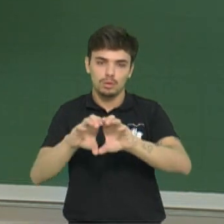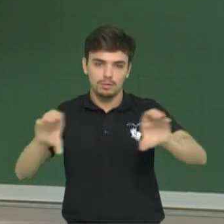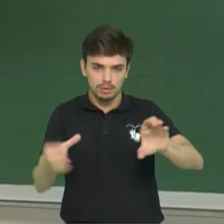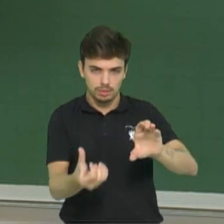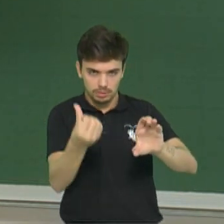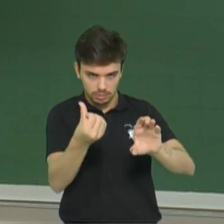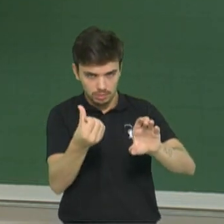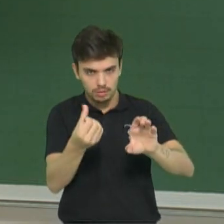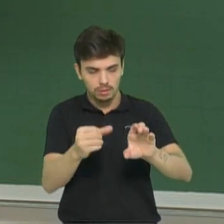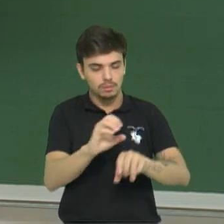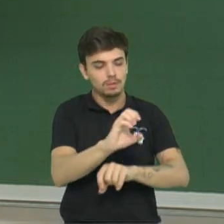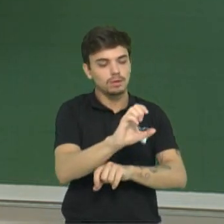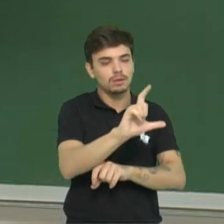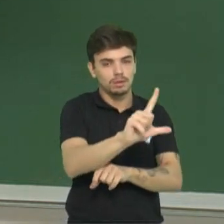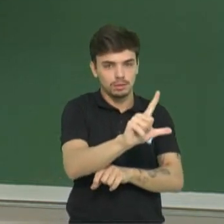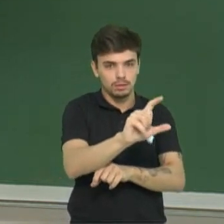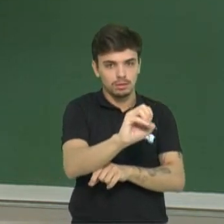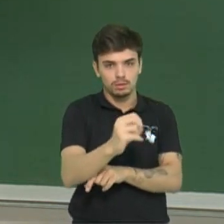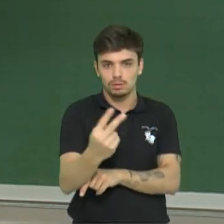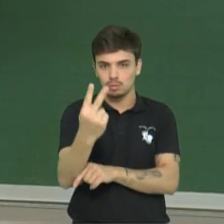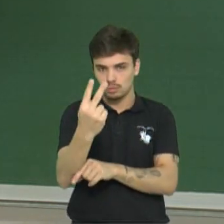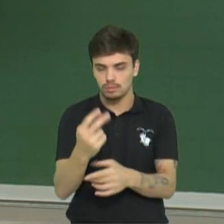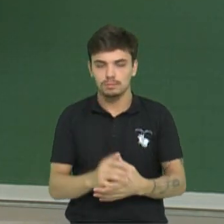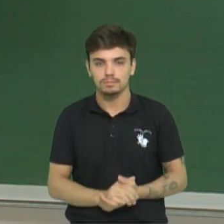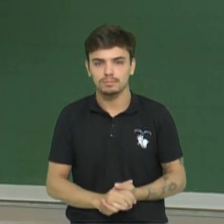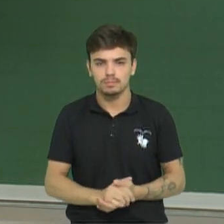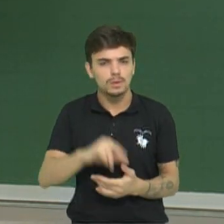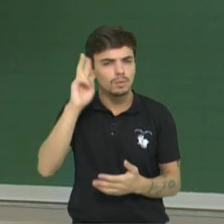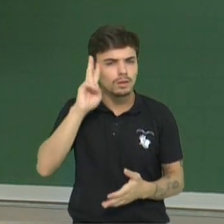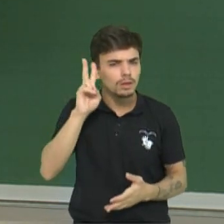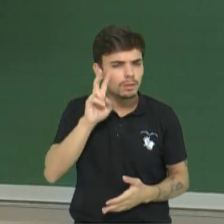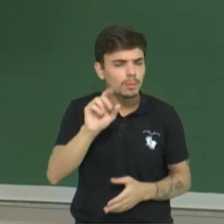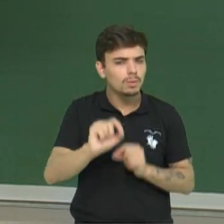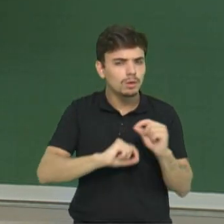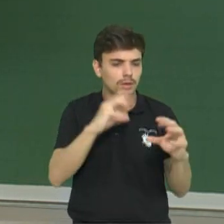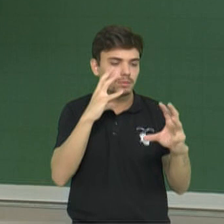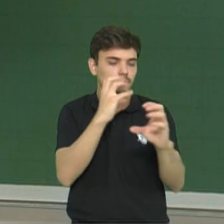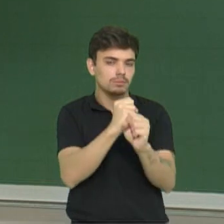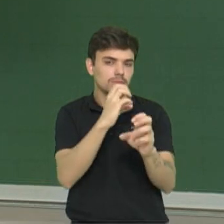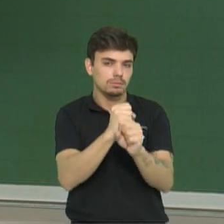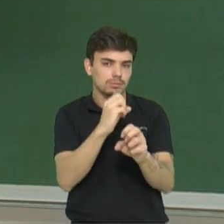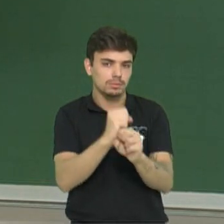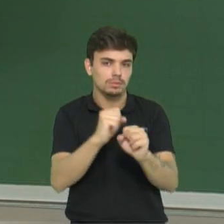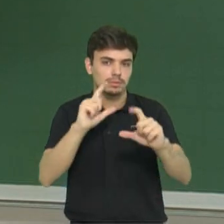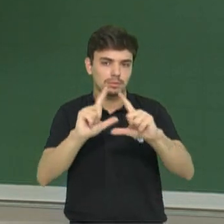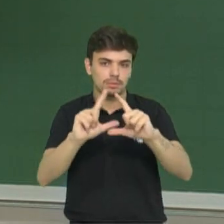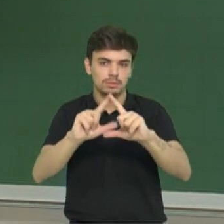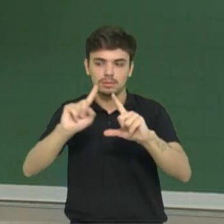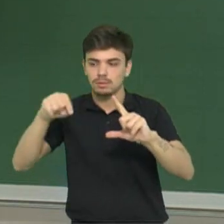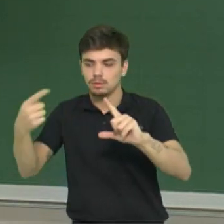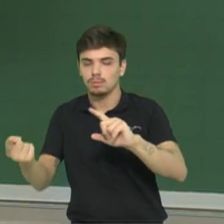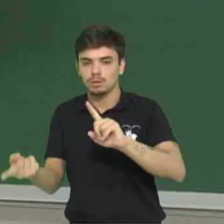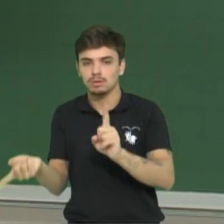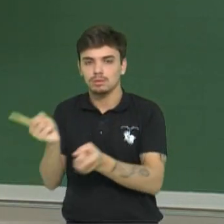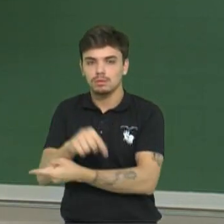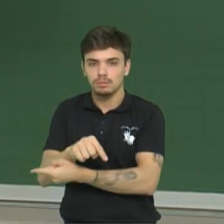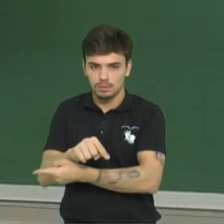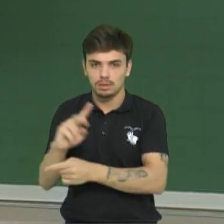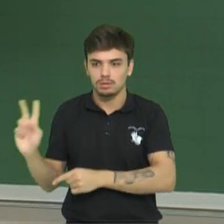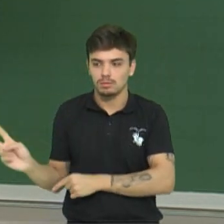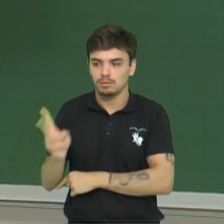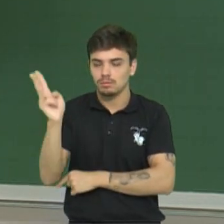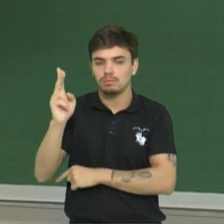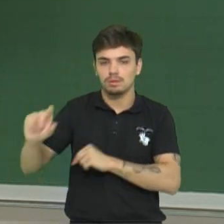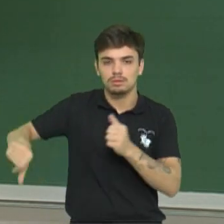6 lá no ClO2. Então, lembra sempre, a gente calcula o delta nox e depois inverte os valores para fazer